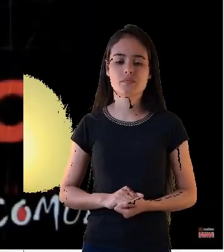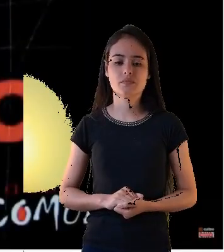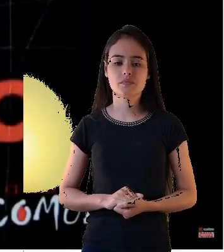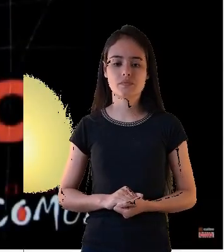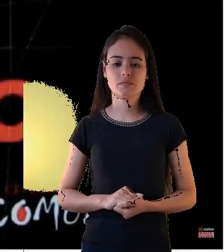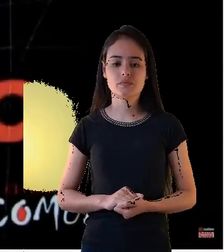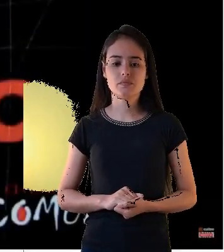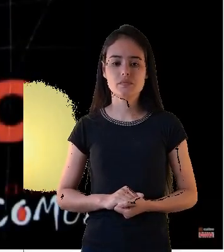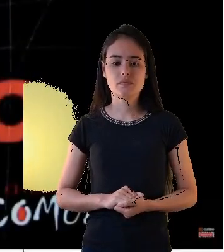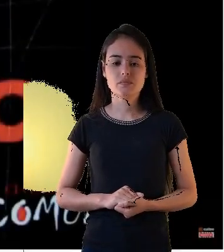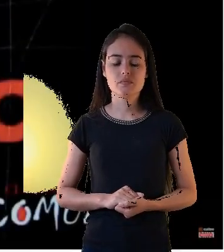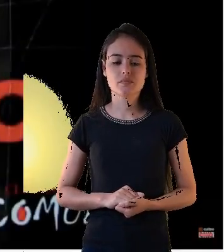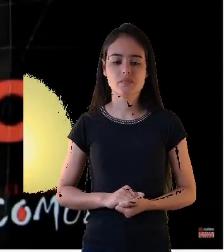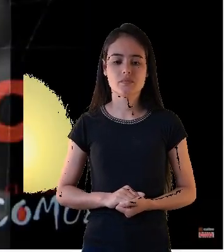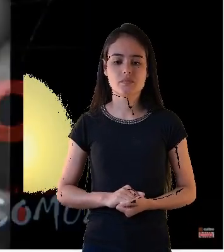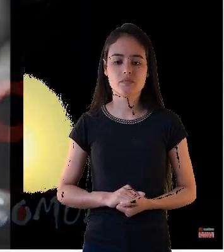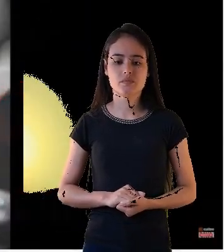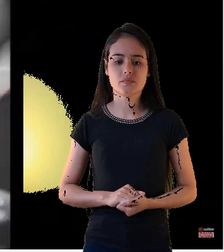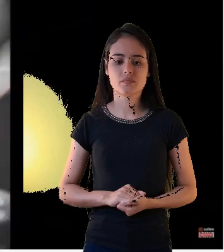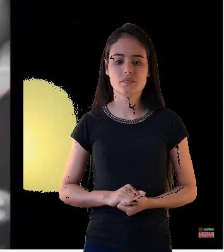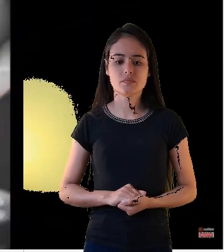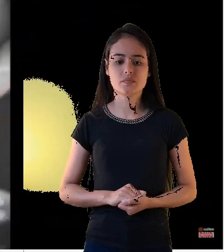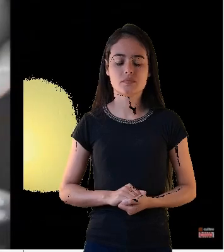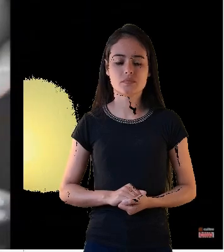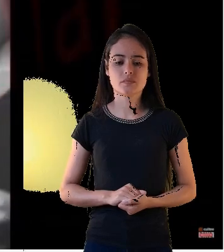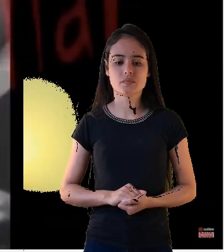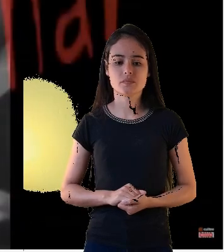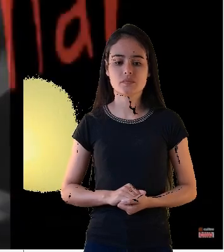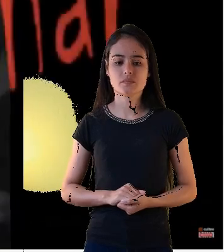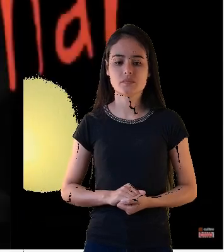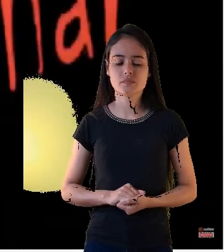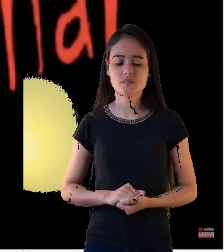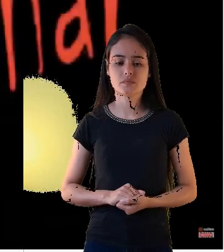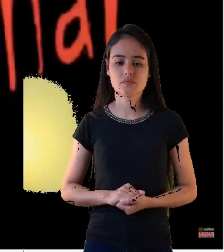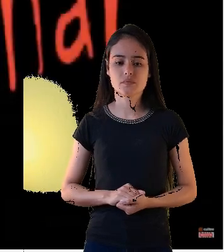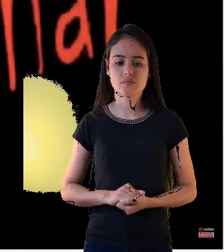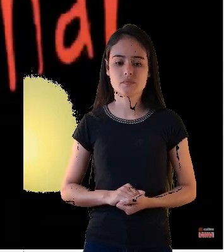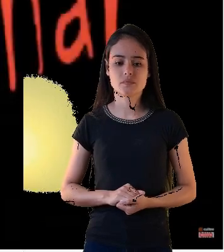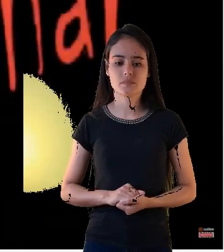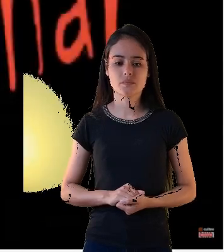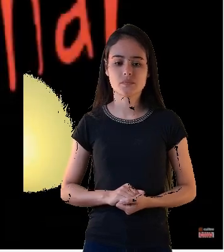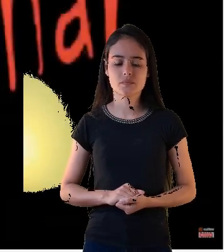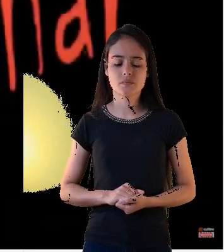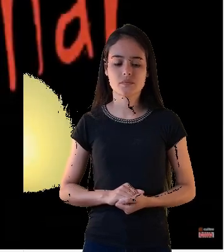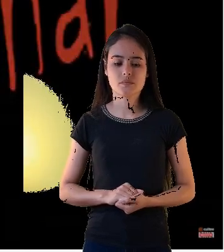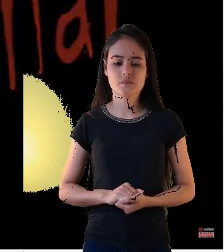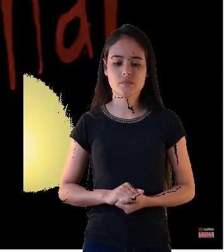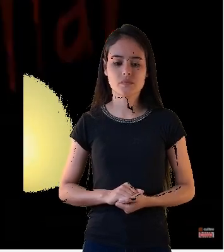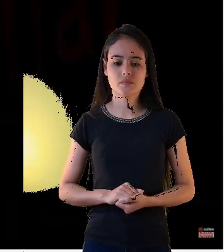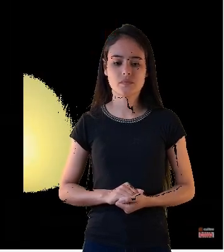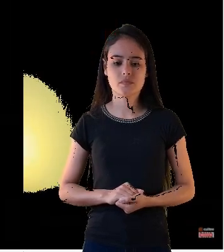apesar das dificuldades numa sociedade ainda marcada por desigualdade e discriminação.